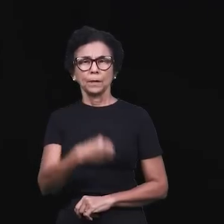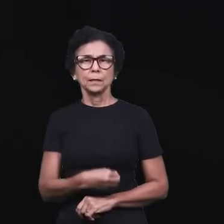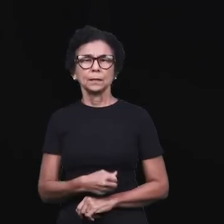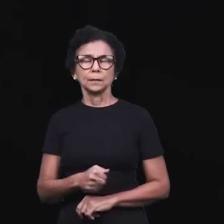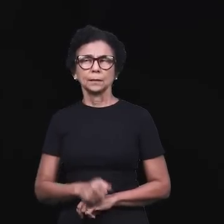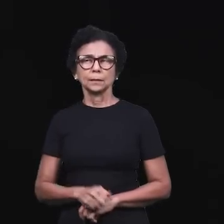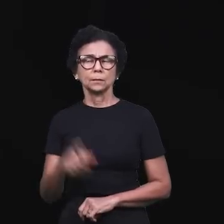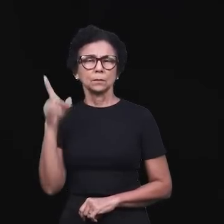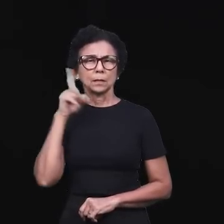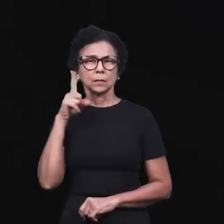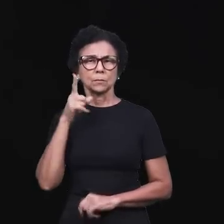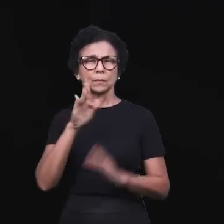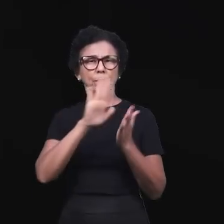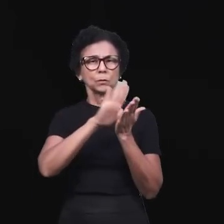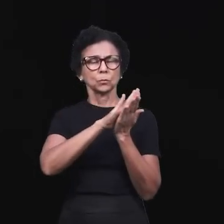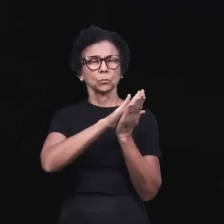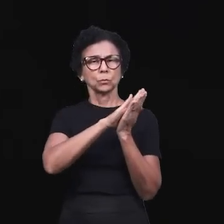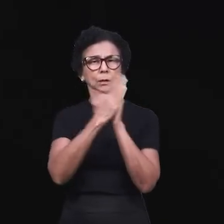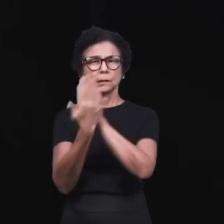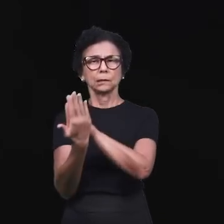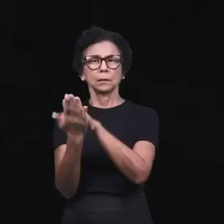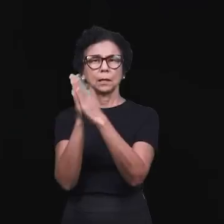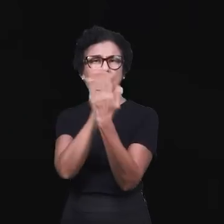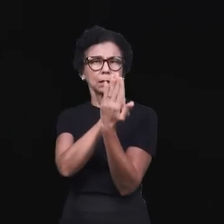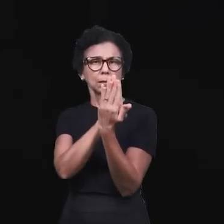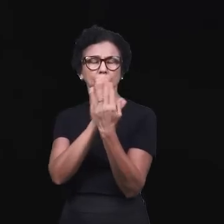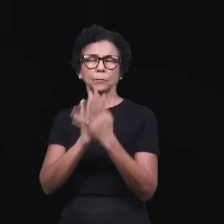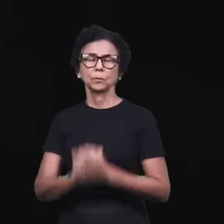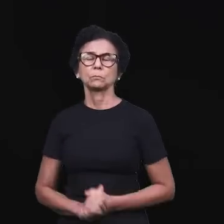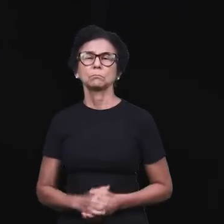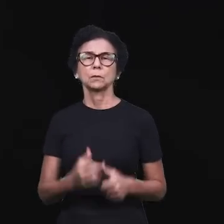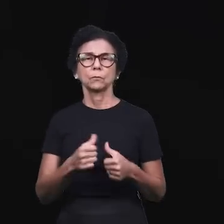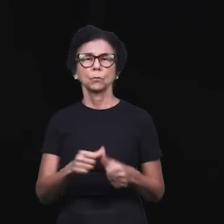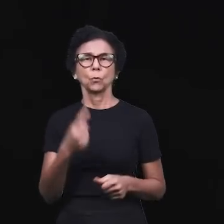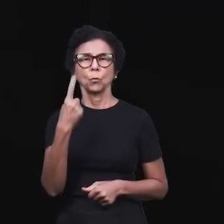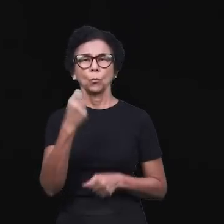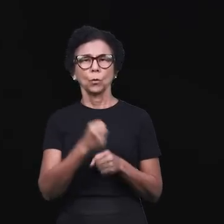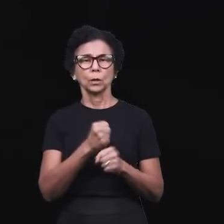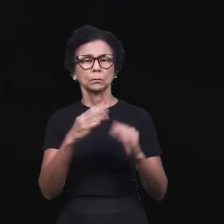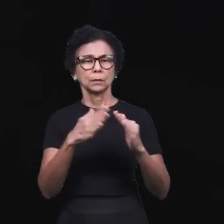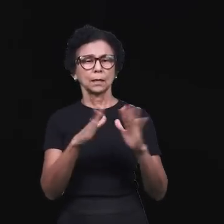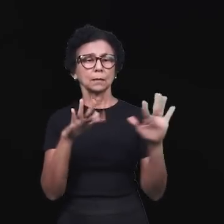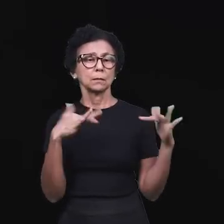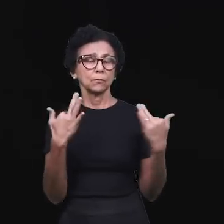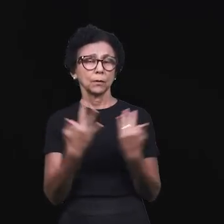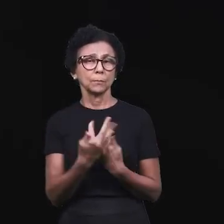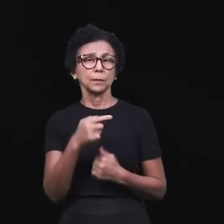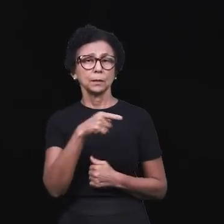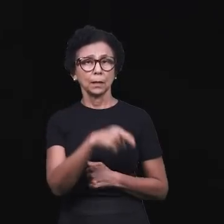Rochester, passou um ano aqui na casa de uma família. Essa família era evangélica,